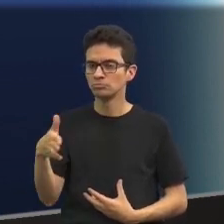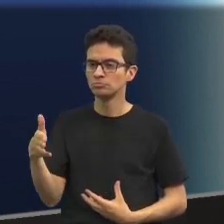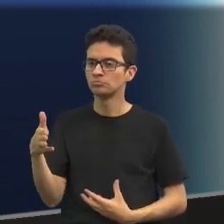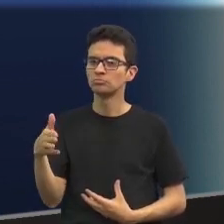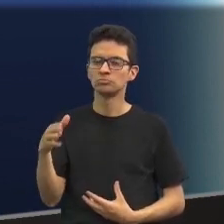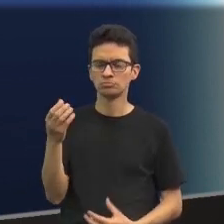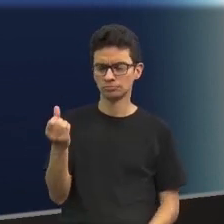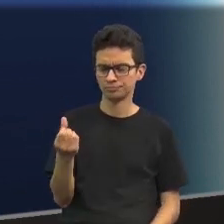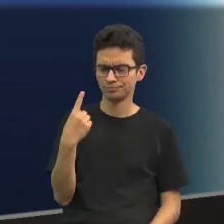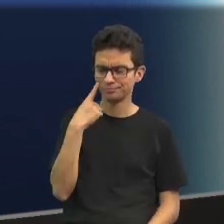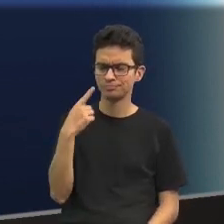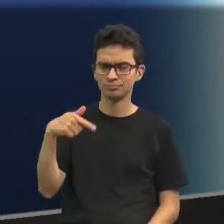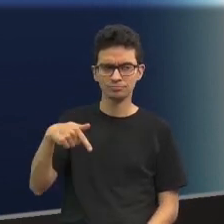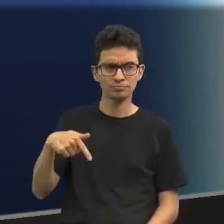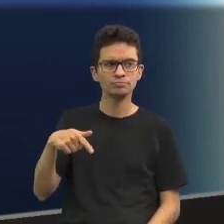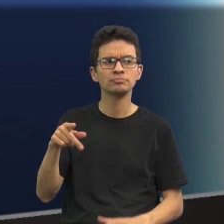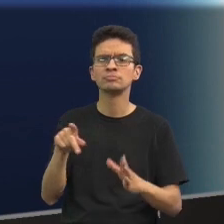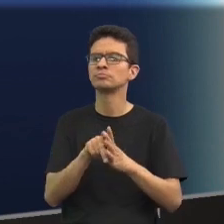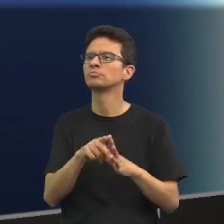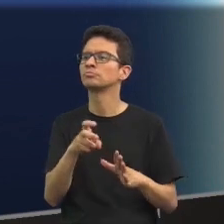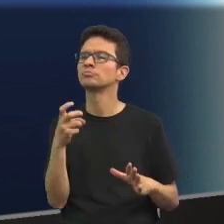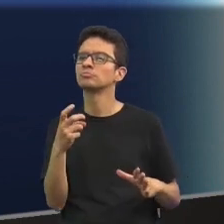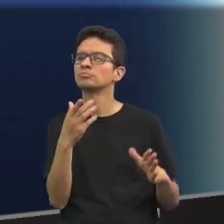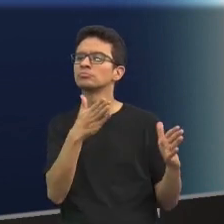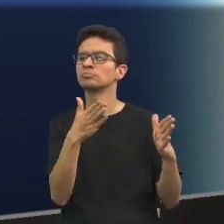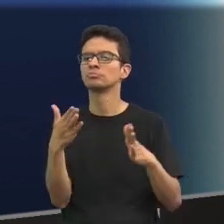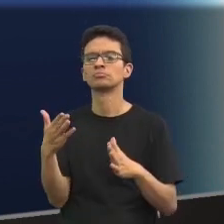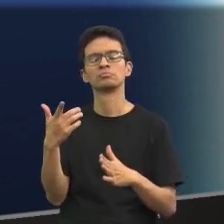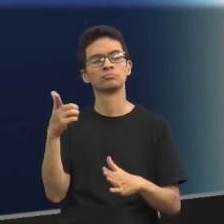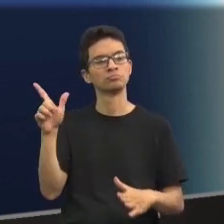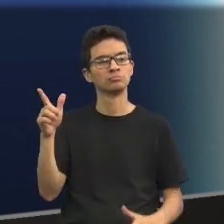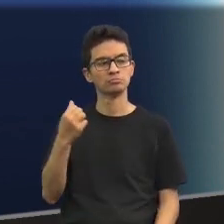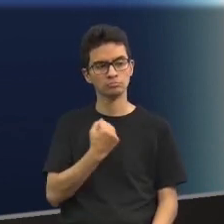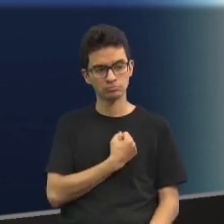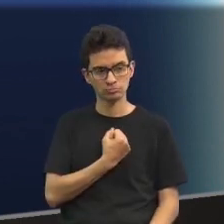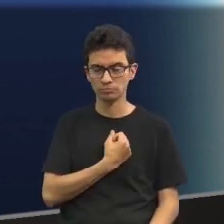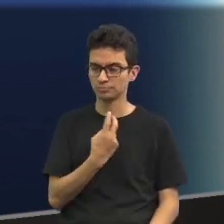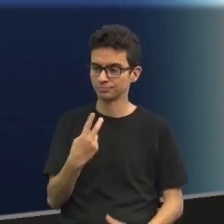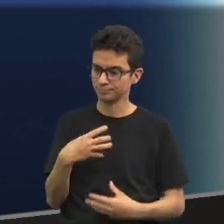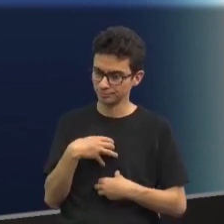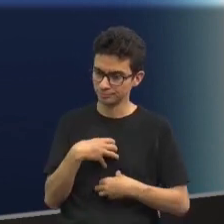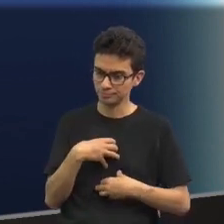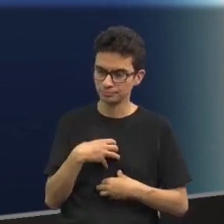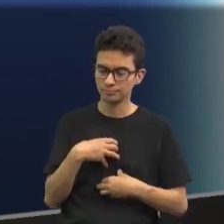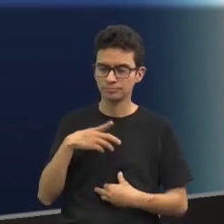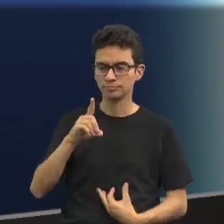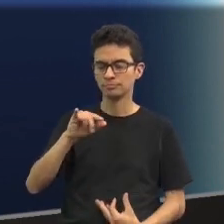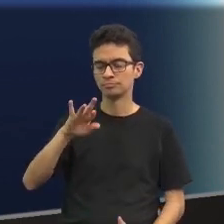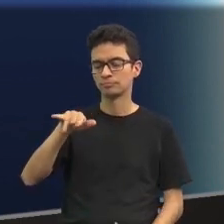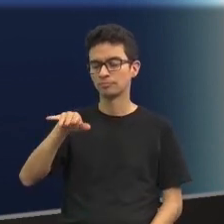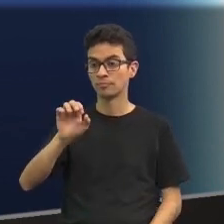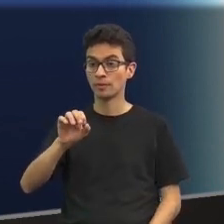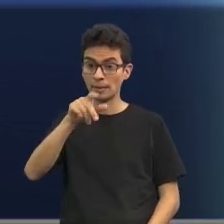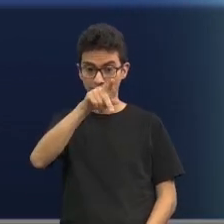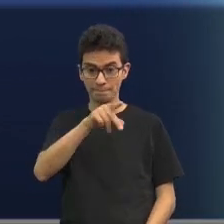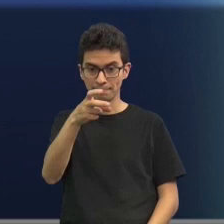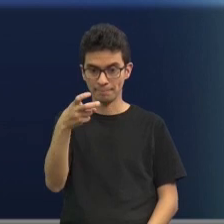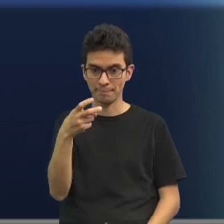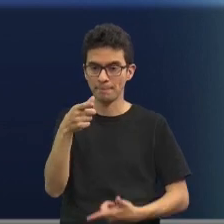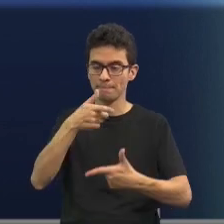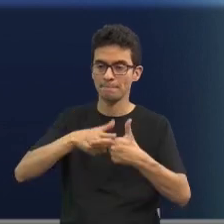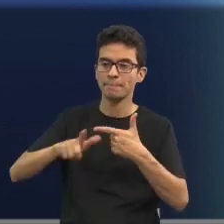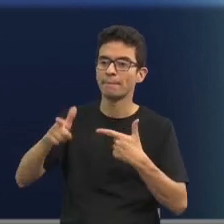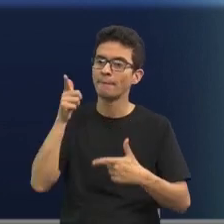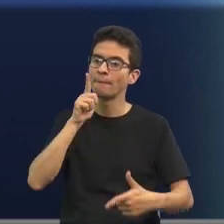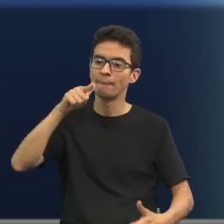x um outro policial nome porém a ordem do estado na forma de determinante para que peniche seja divisível